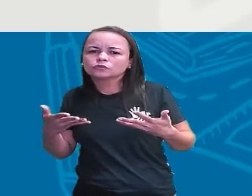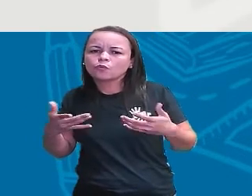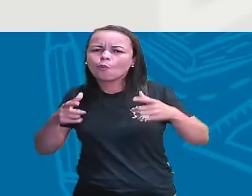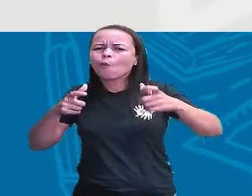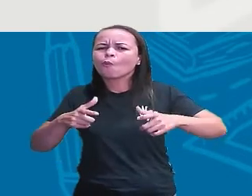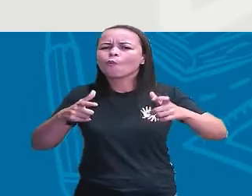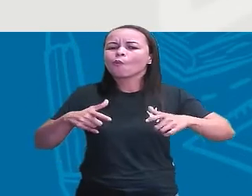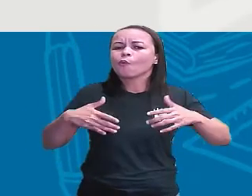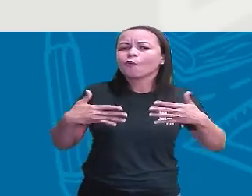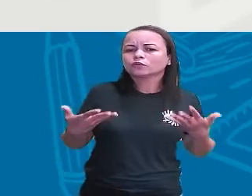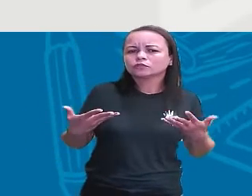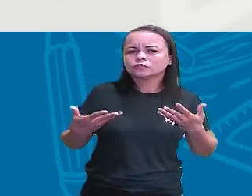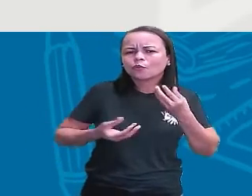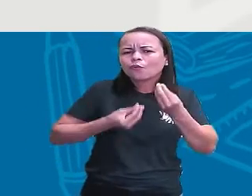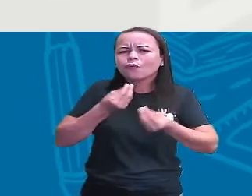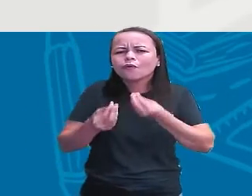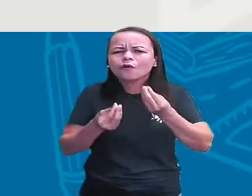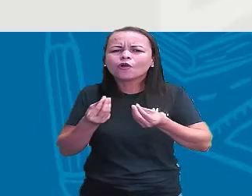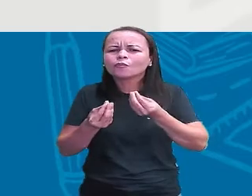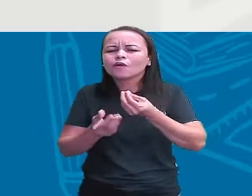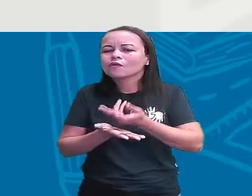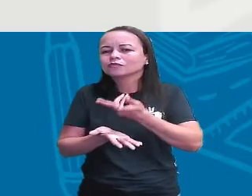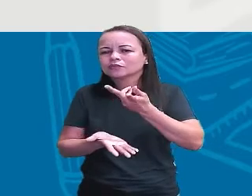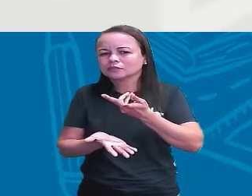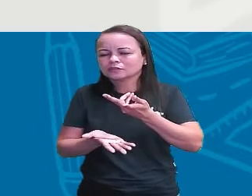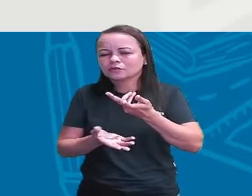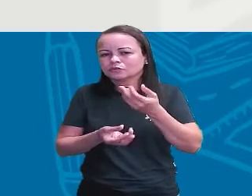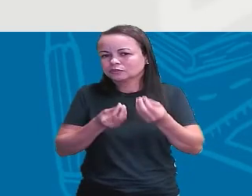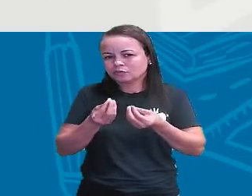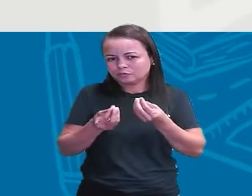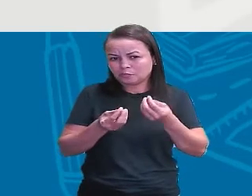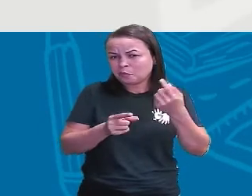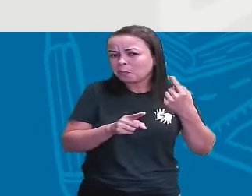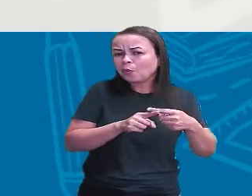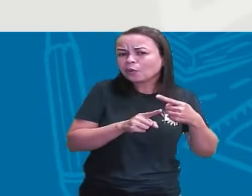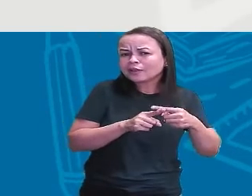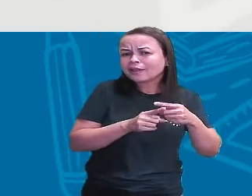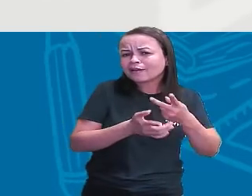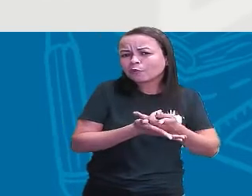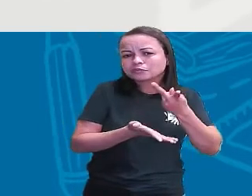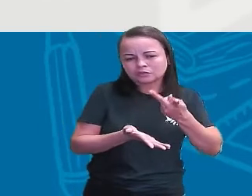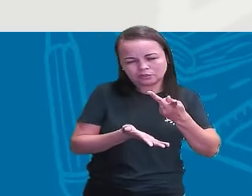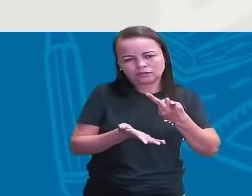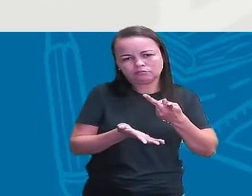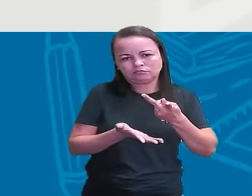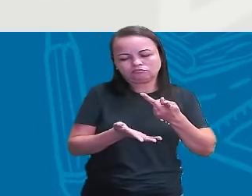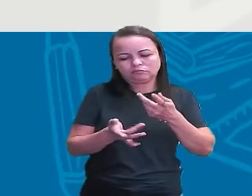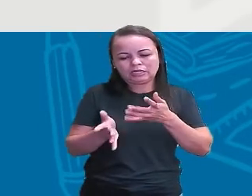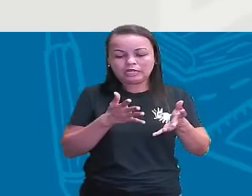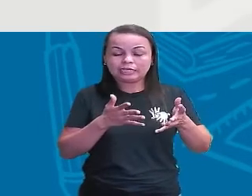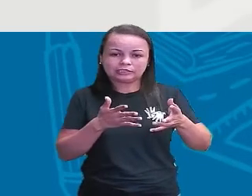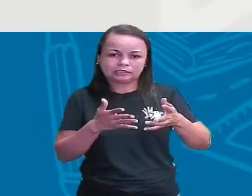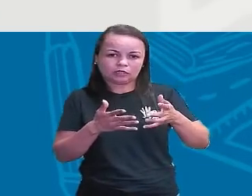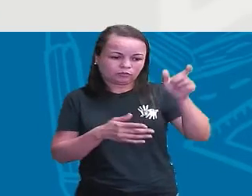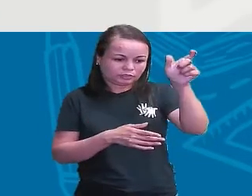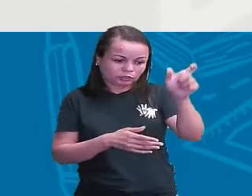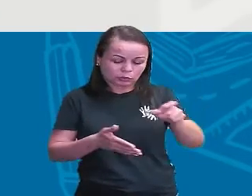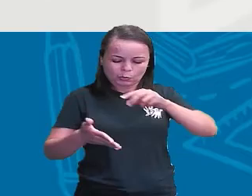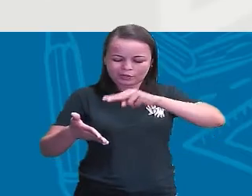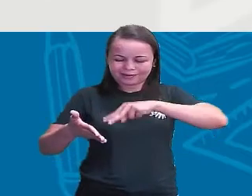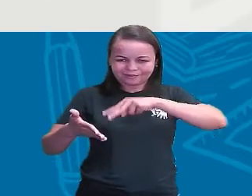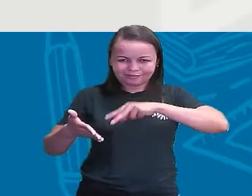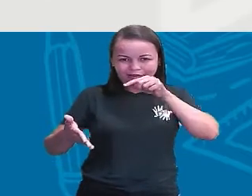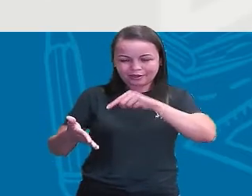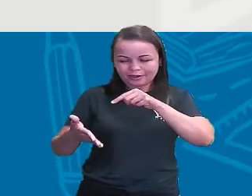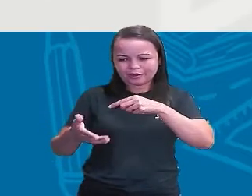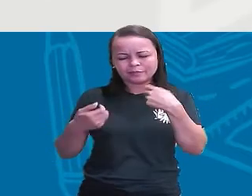Onde? Como foi que aconteceu isso? De que forma, né? E por quê? Então, o leitor, quando ele faz a leitura da sua notícia, ele tem que ter